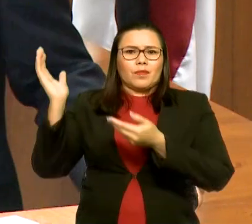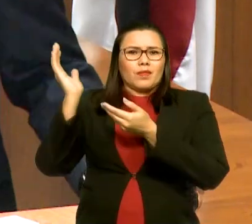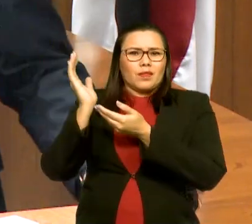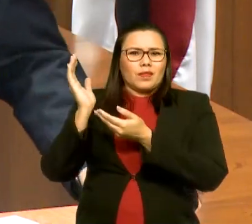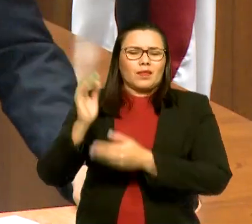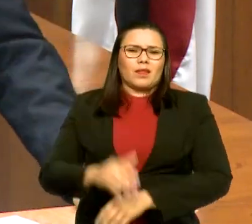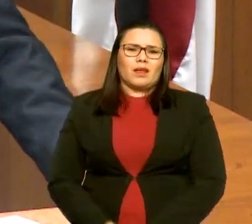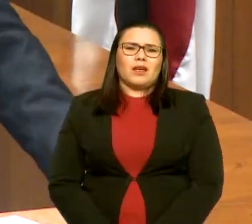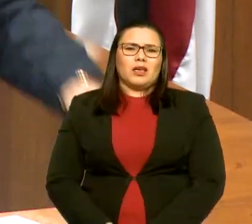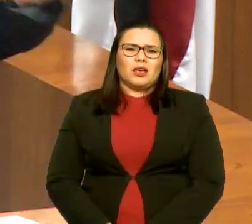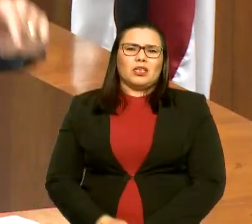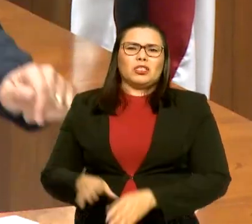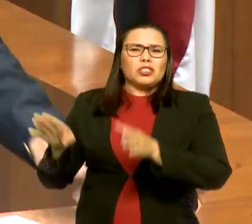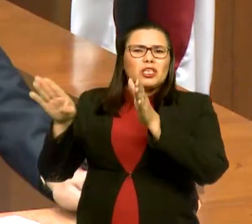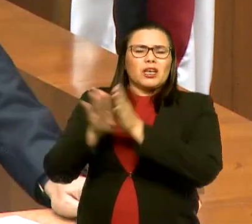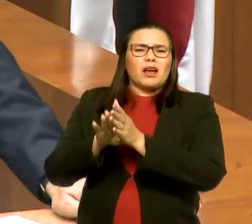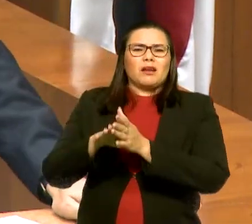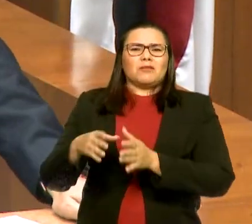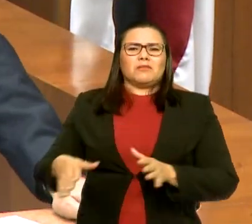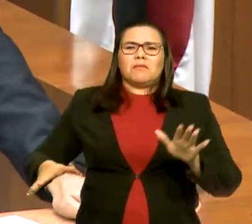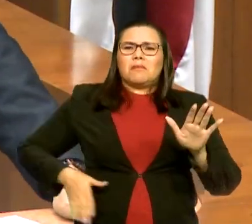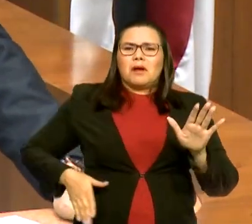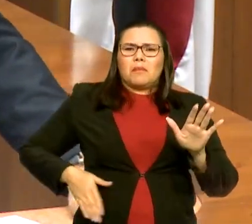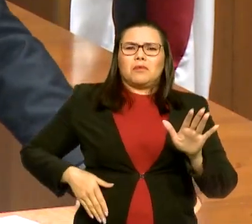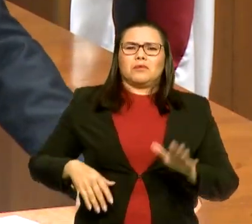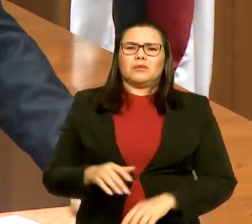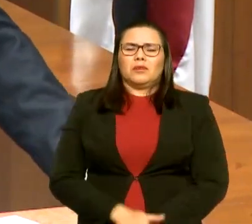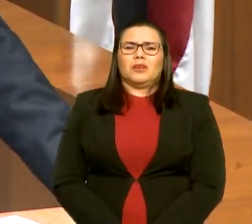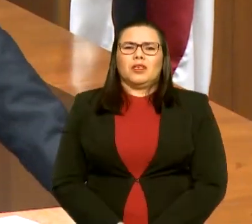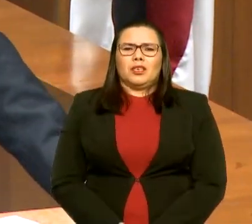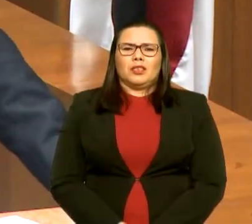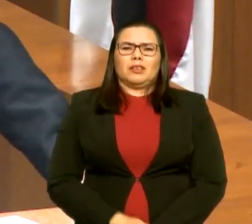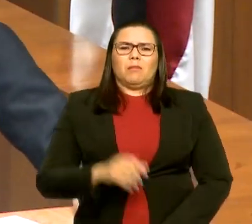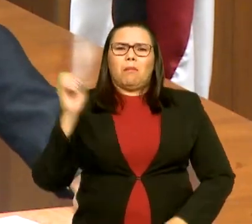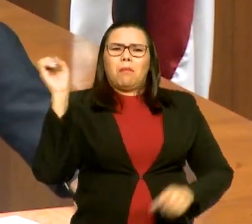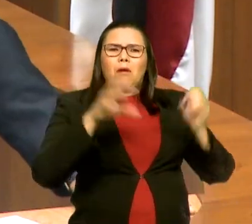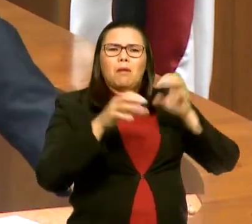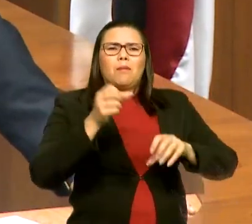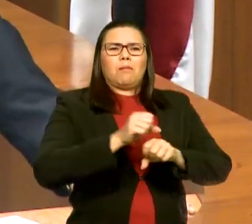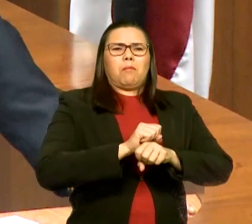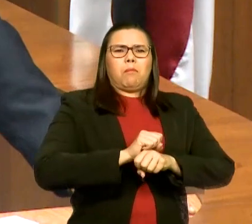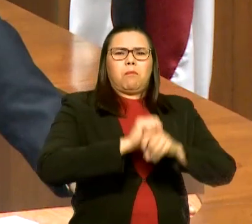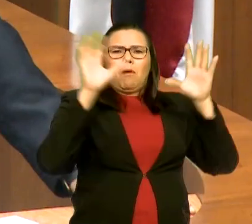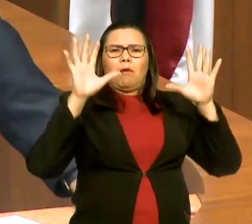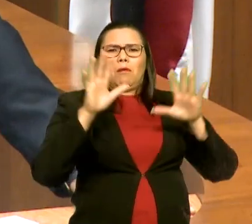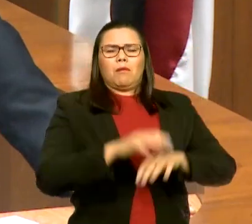o STF, quando atacaram o Poder Executivo, atacaram também essa Assembleia Legislativa.